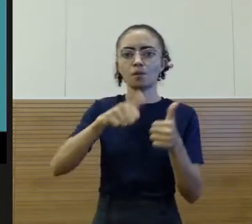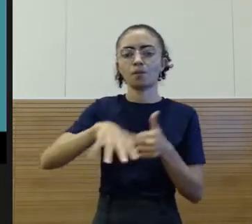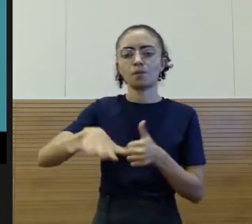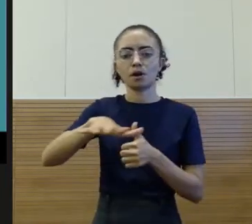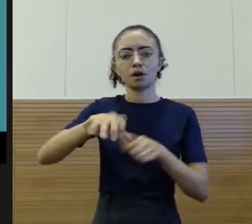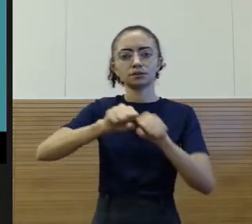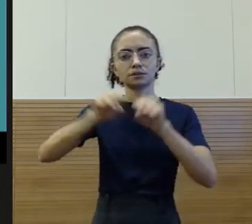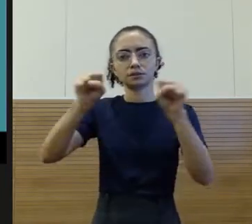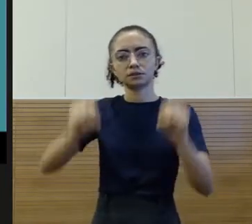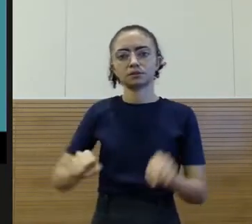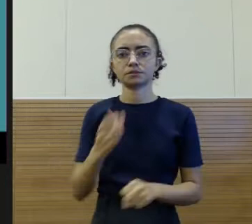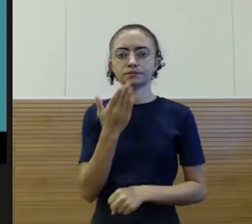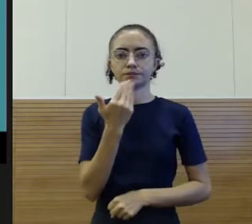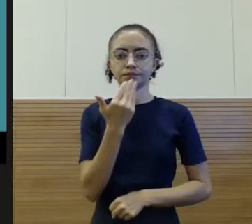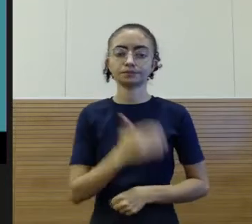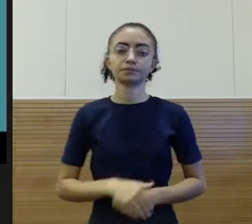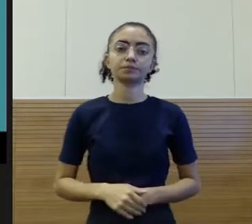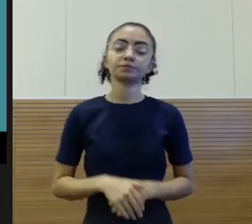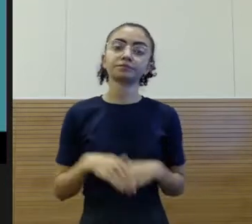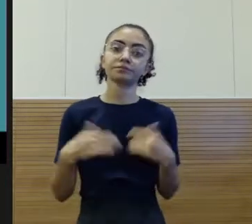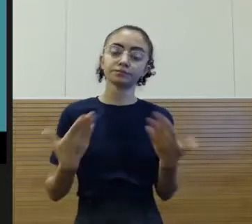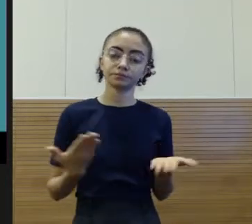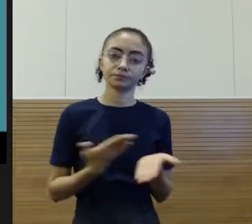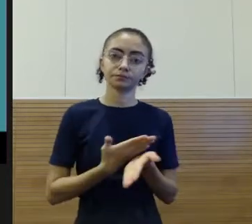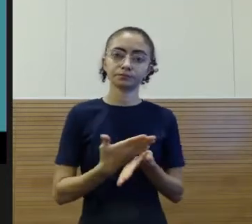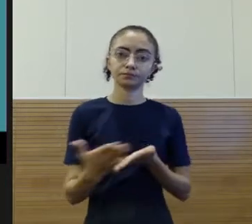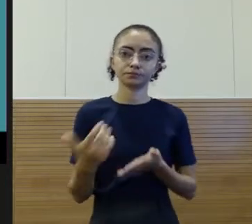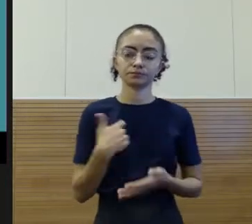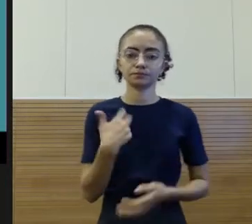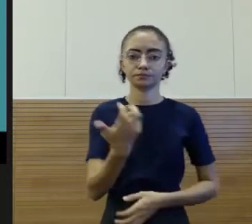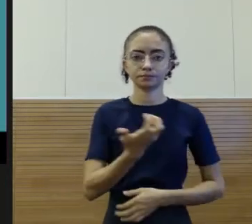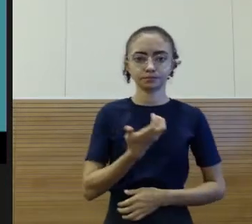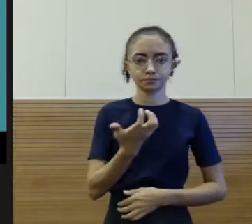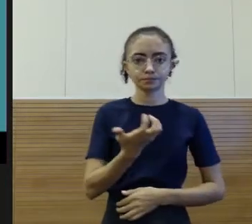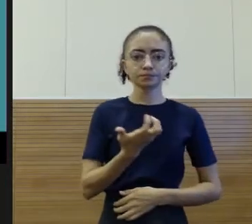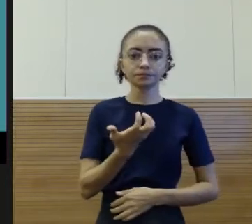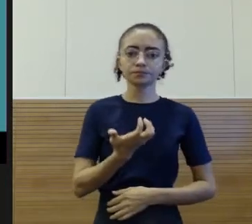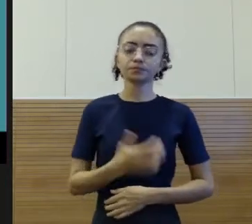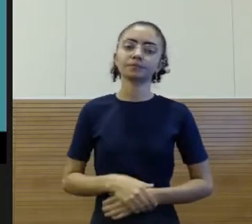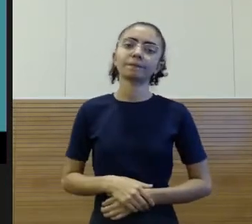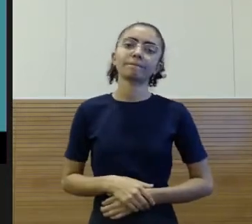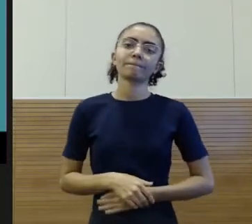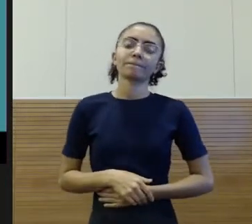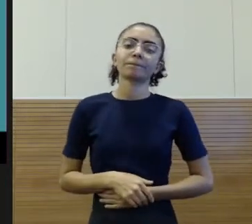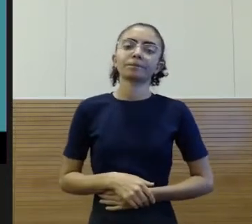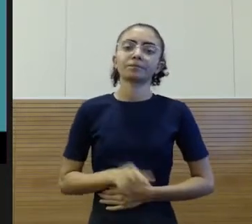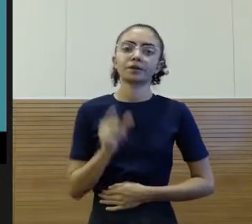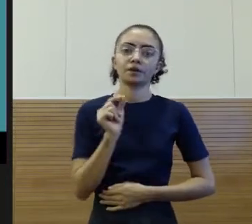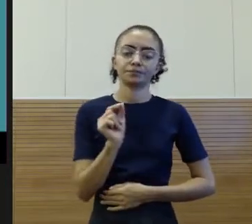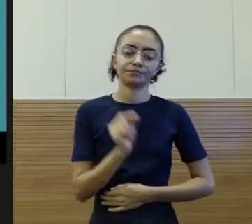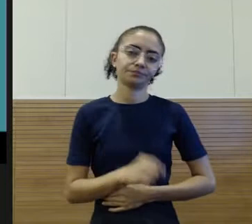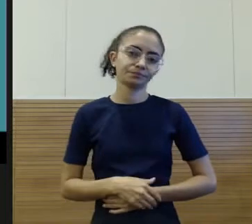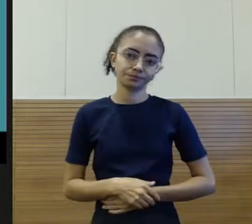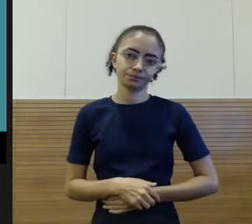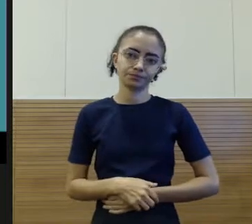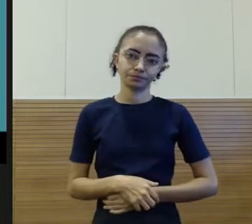alimentares. Então, para começar, eu gostaria de poder reforçar o seguinte,